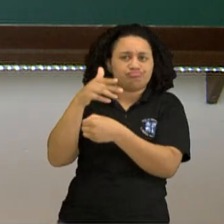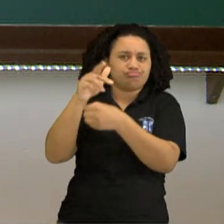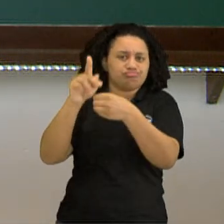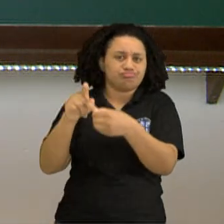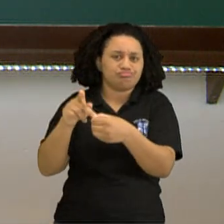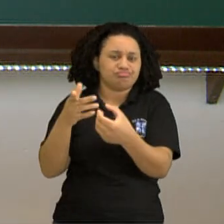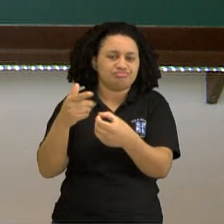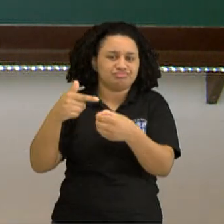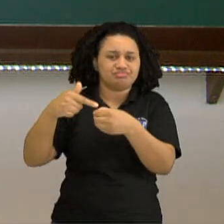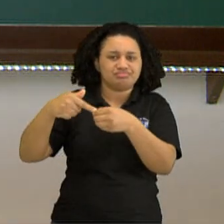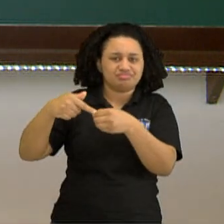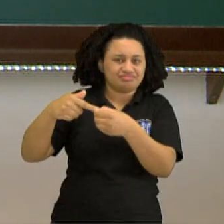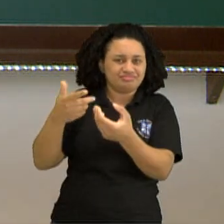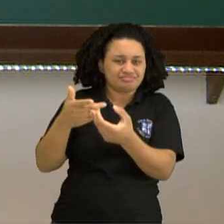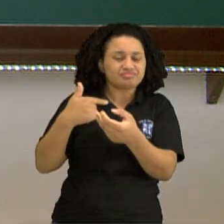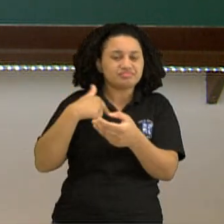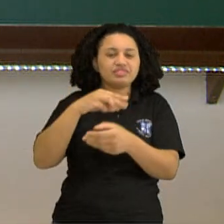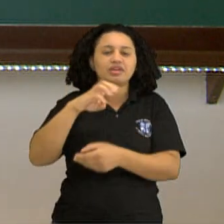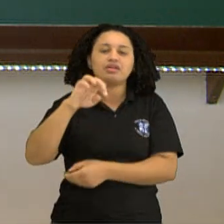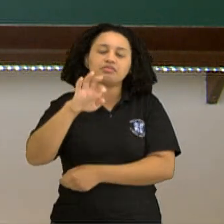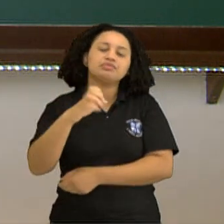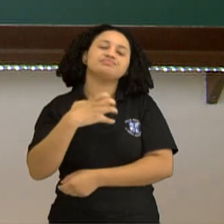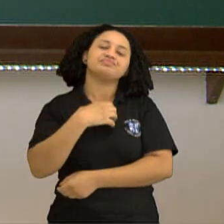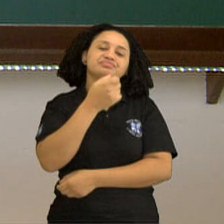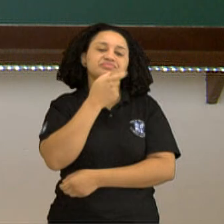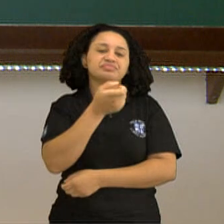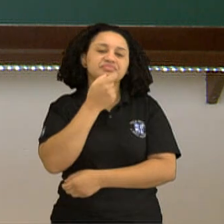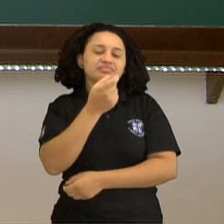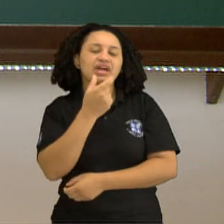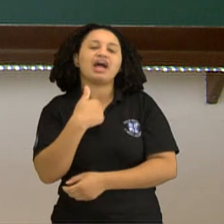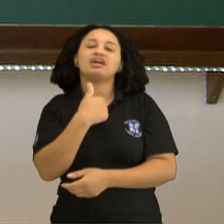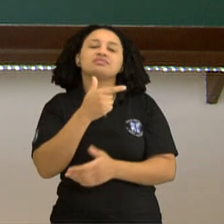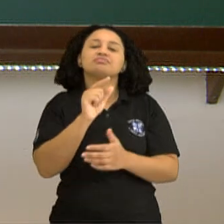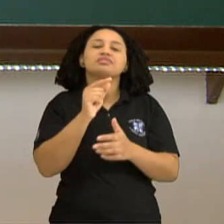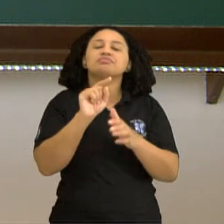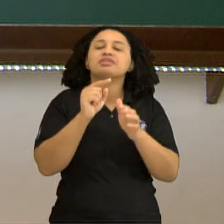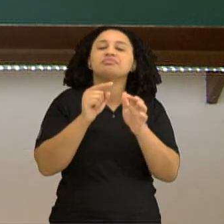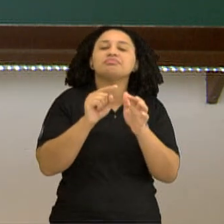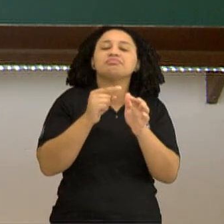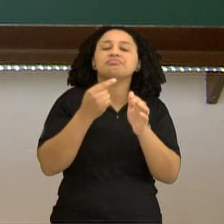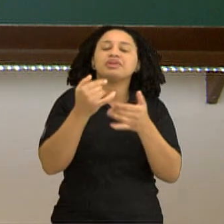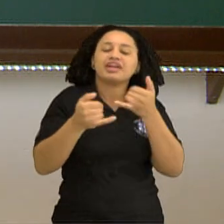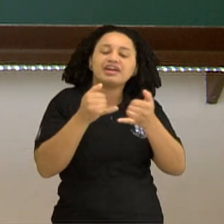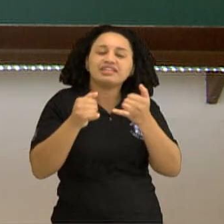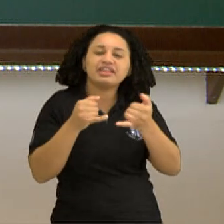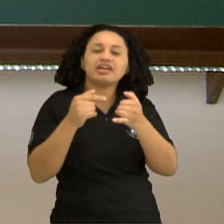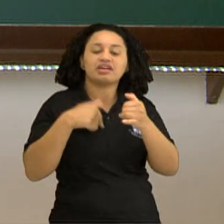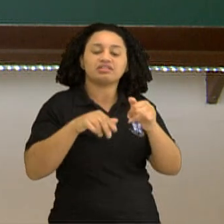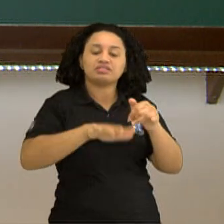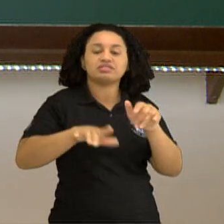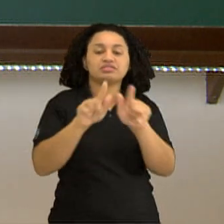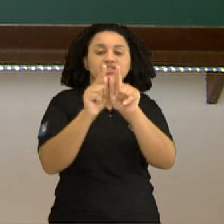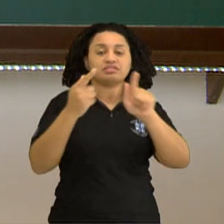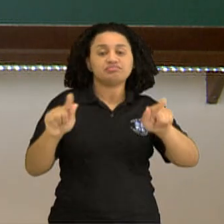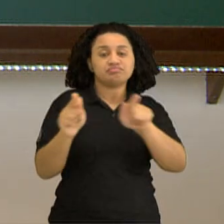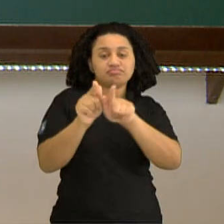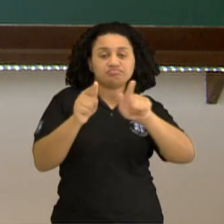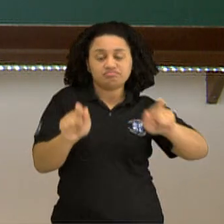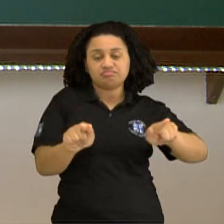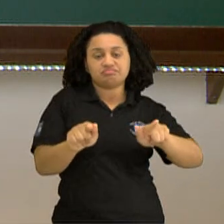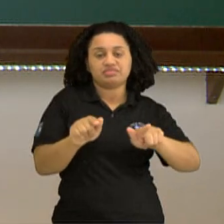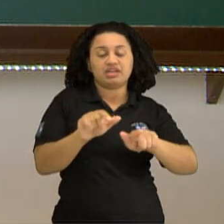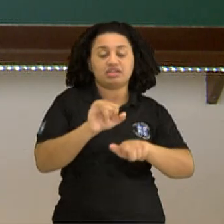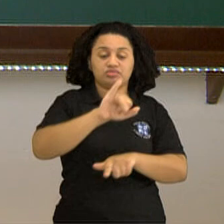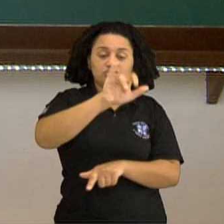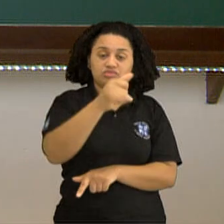foi feito de uma maneira bem humorada para fazer uma sátira com essas questões relacionadas à gramática. Sujeito simples